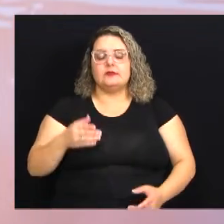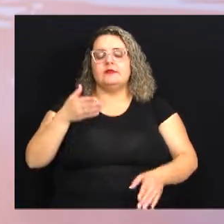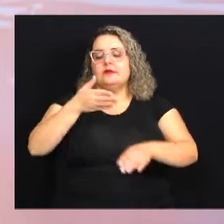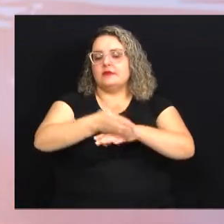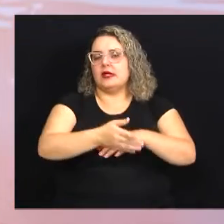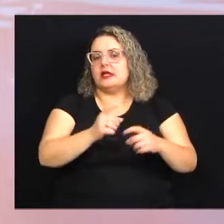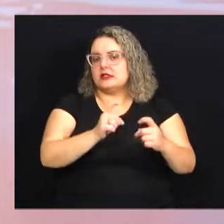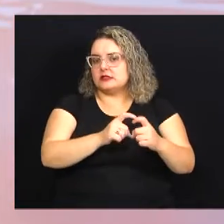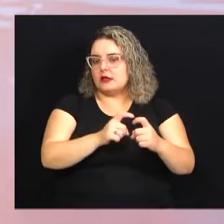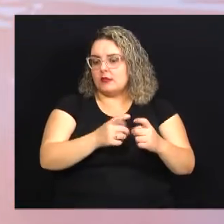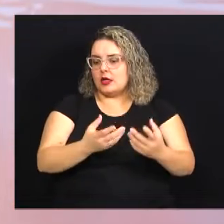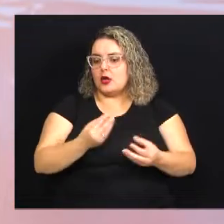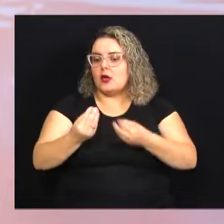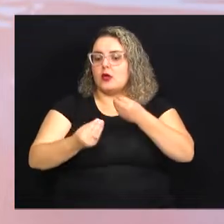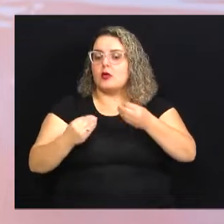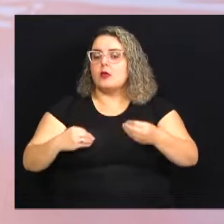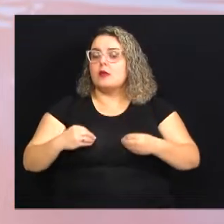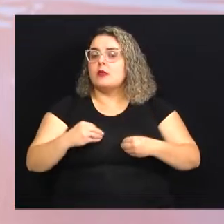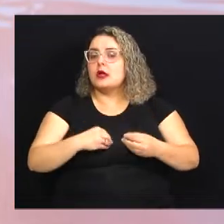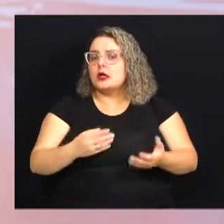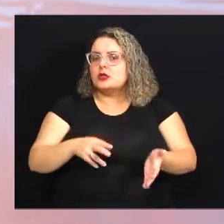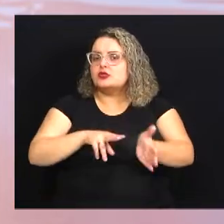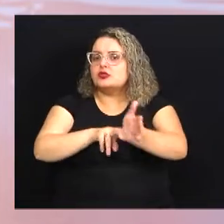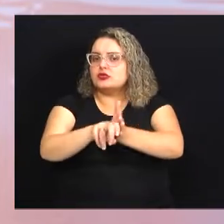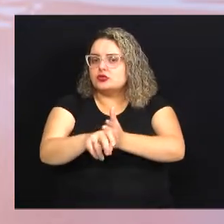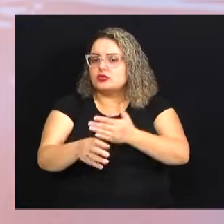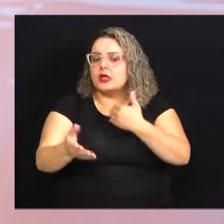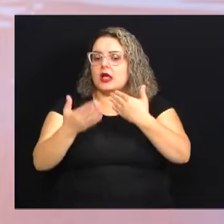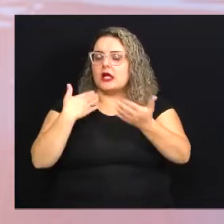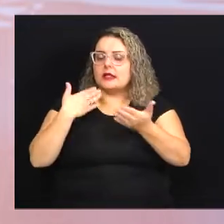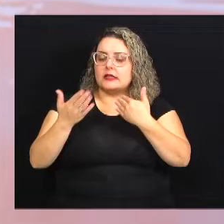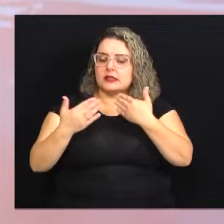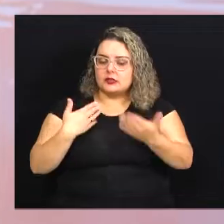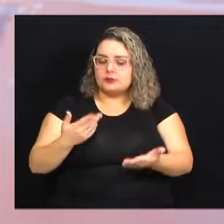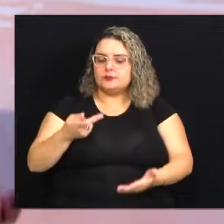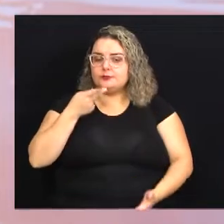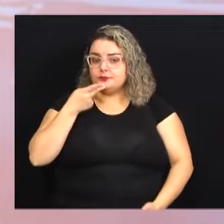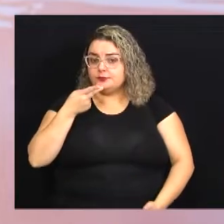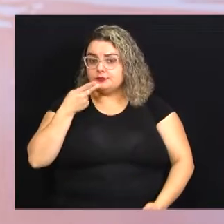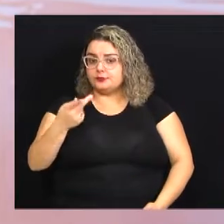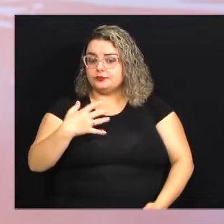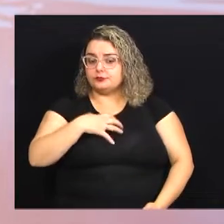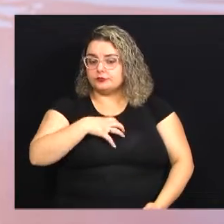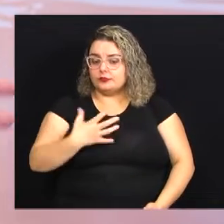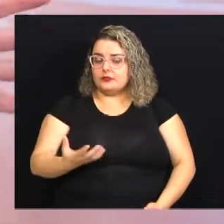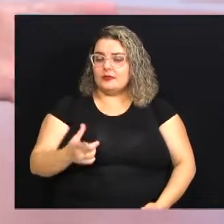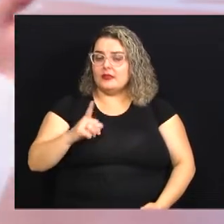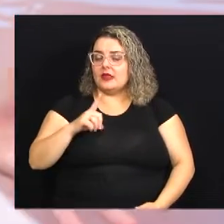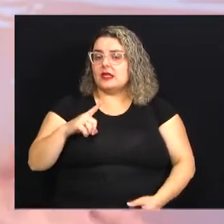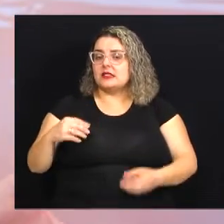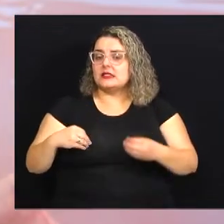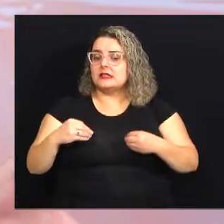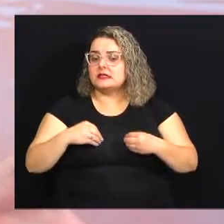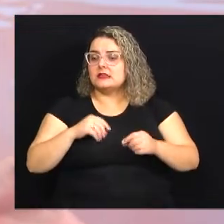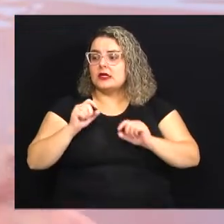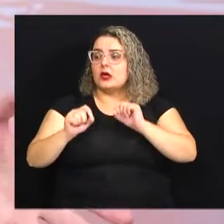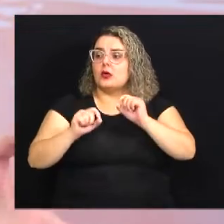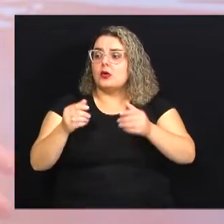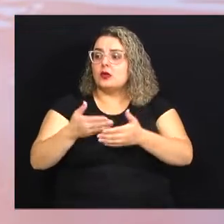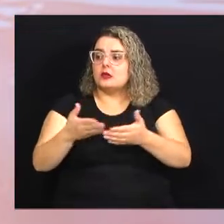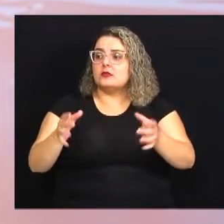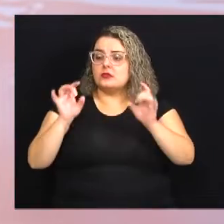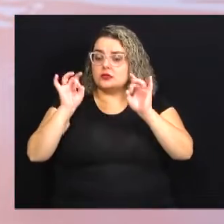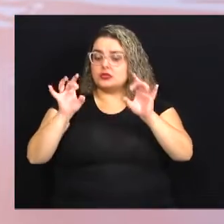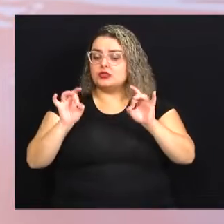é feito esse diagnóstico? É na base da conversa, relatando os sintomas? Existem exames? O que vocês,